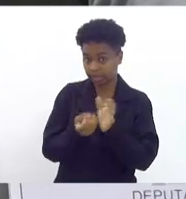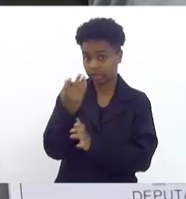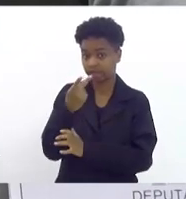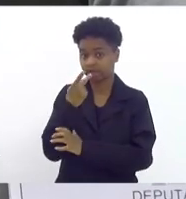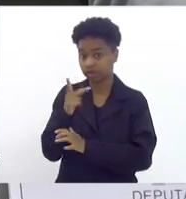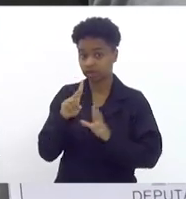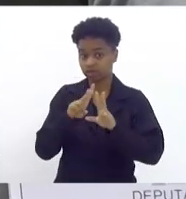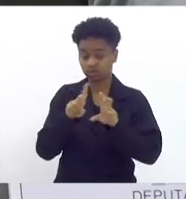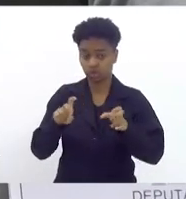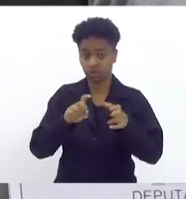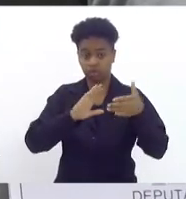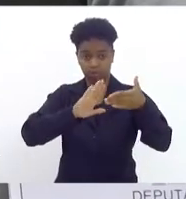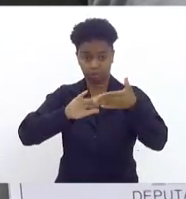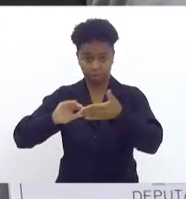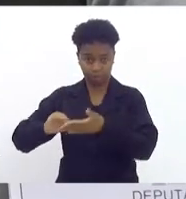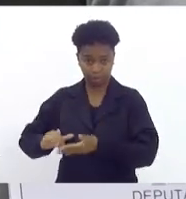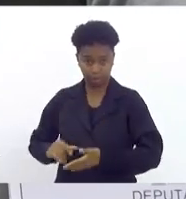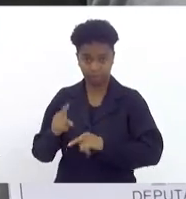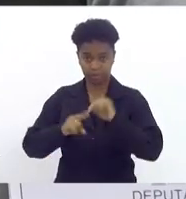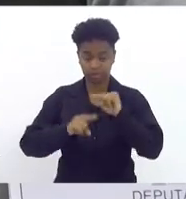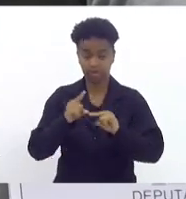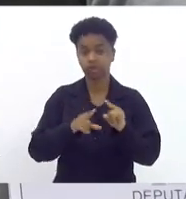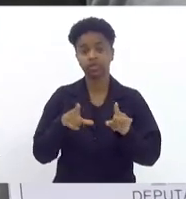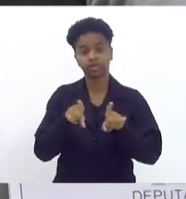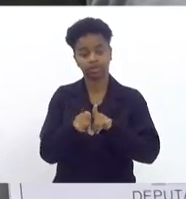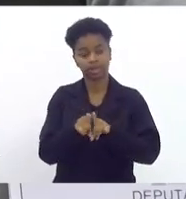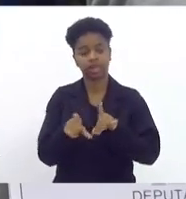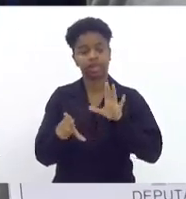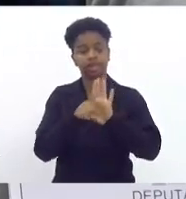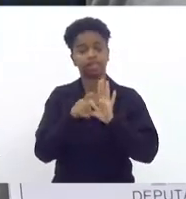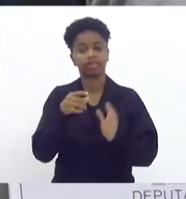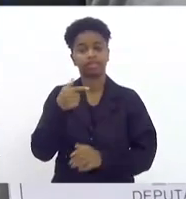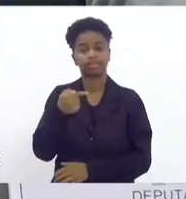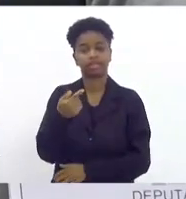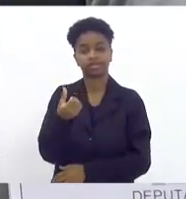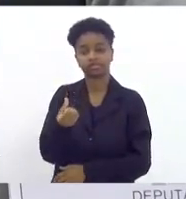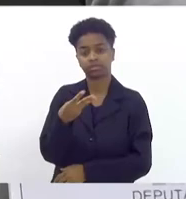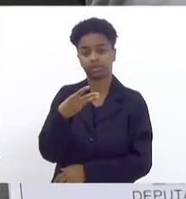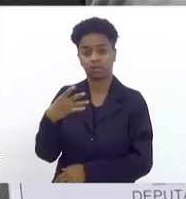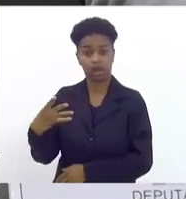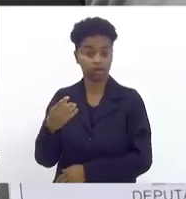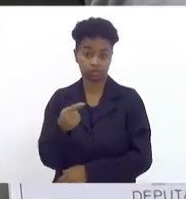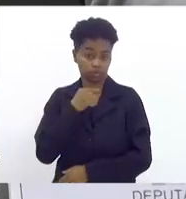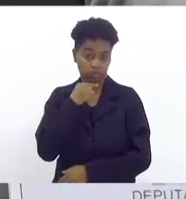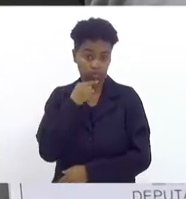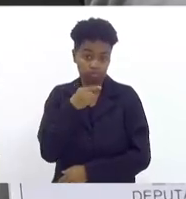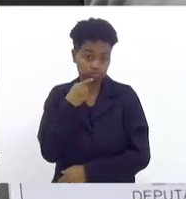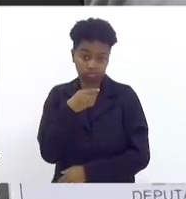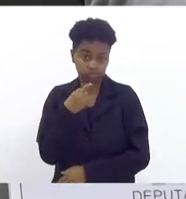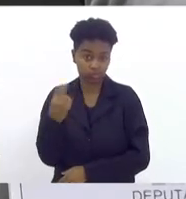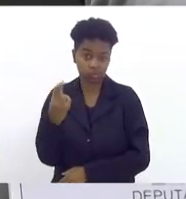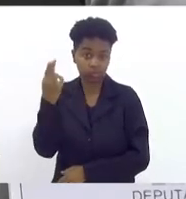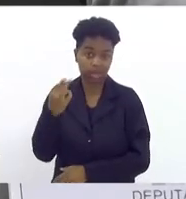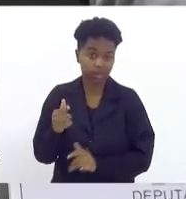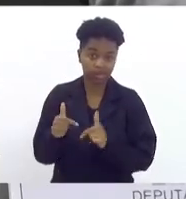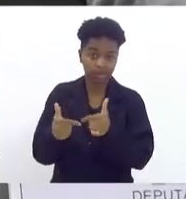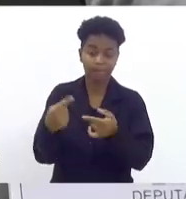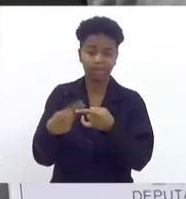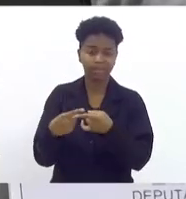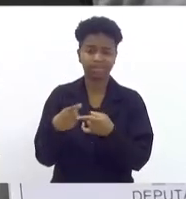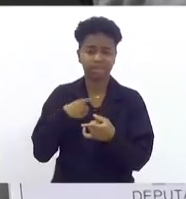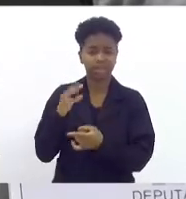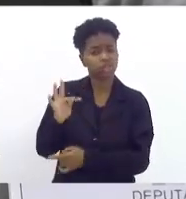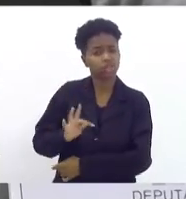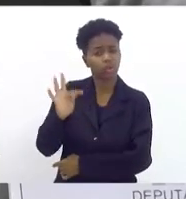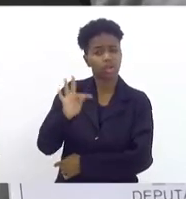desmantelamento, lá também mencionava que esta lei 7.634 não se aplicaria, né, a essas operações, que são toneladas, né,